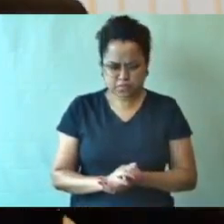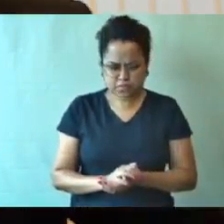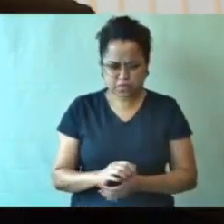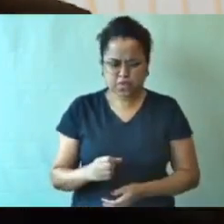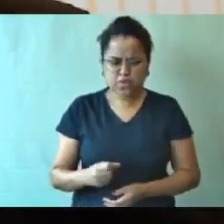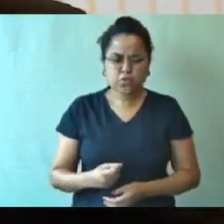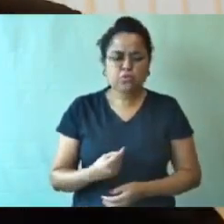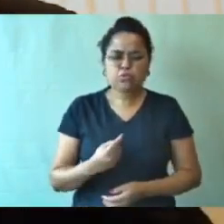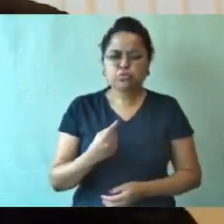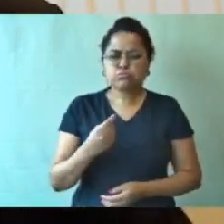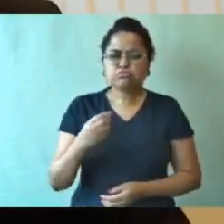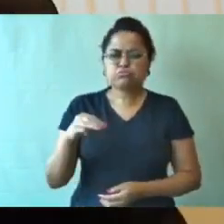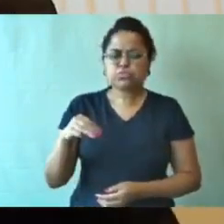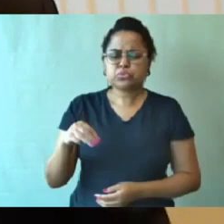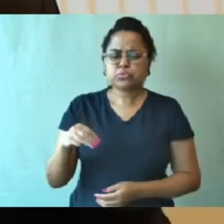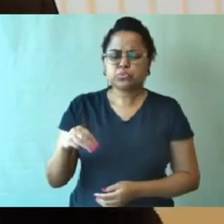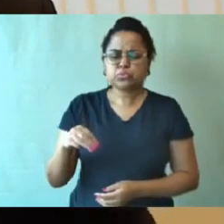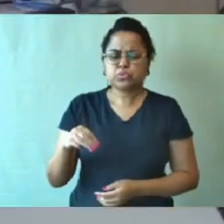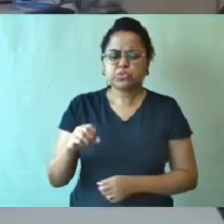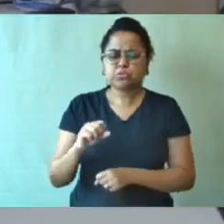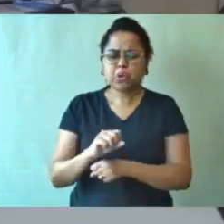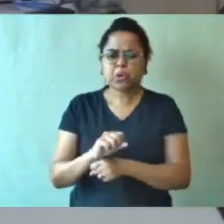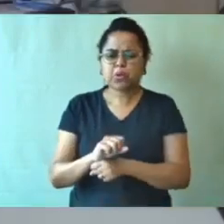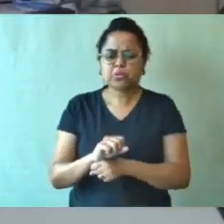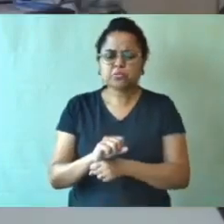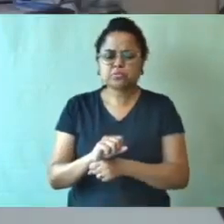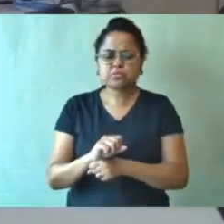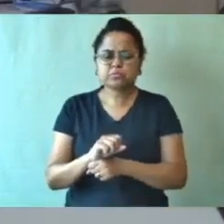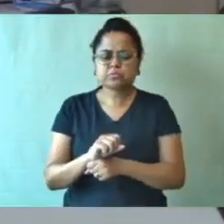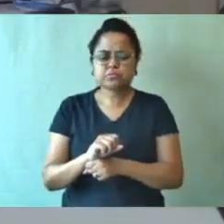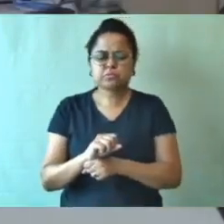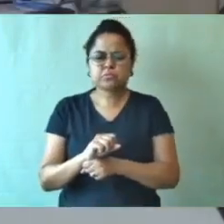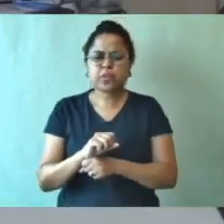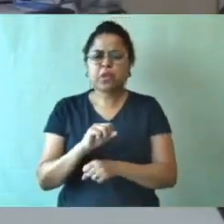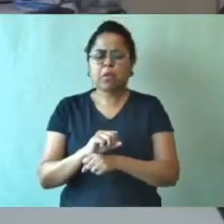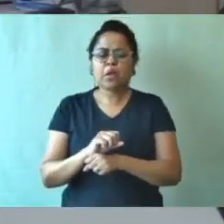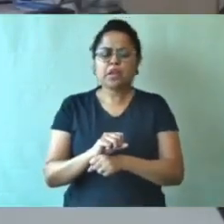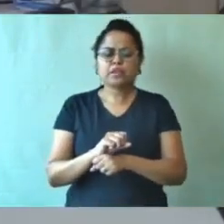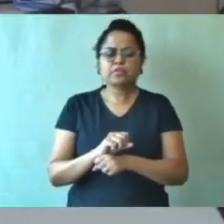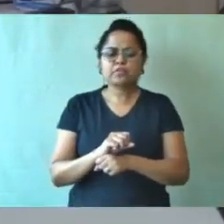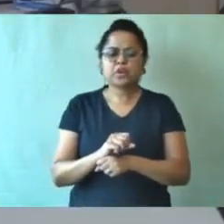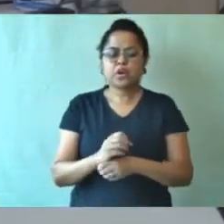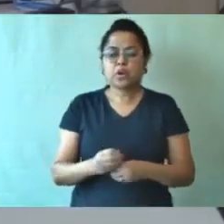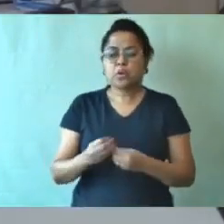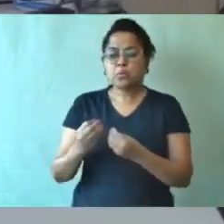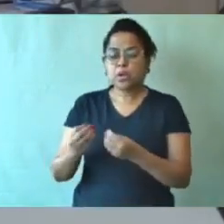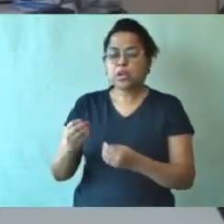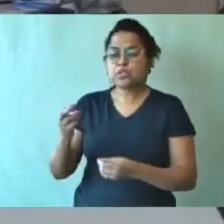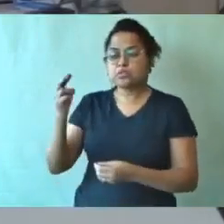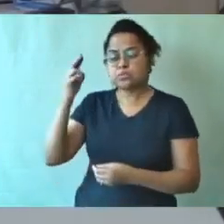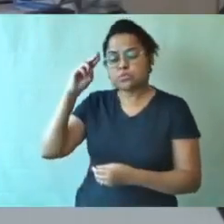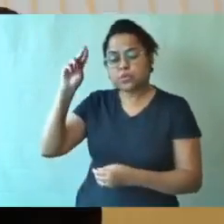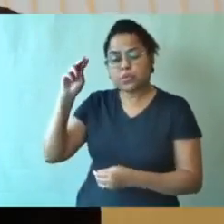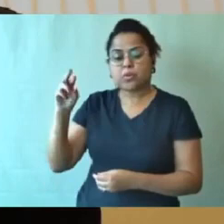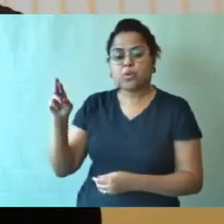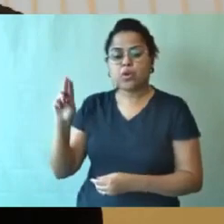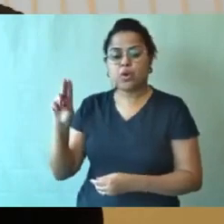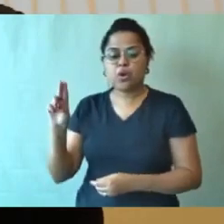você veio perguntar. Só um minutinho, senhor Rubens. Ah, tá. Então, peraí. Vou passar a palavra para o senhor Rubens Lessa para fazer suas